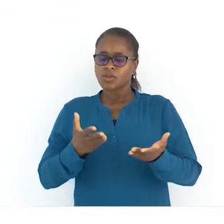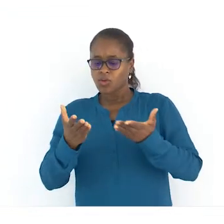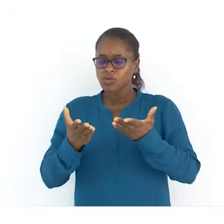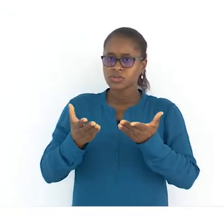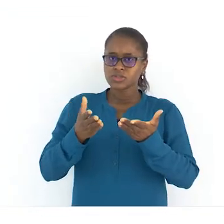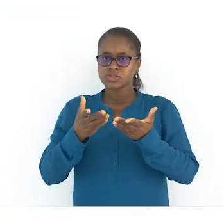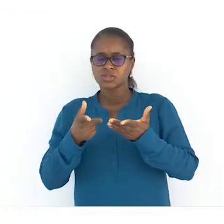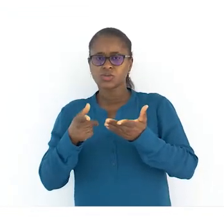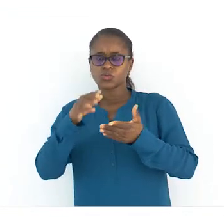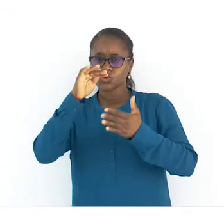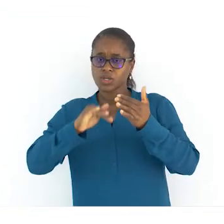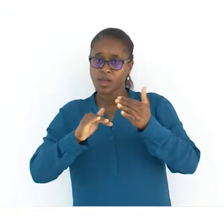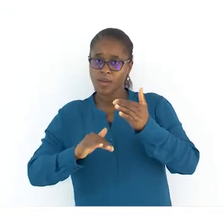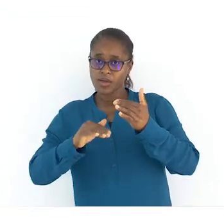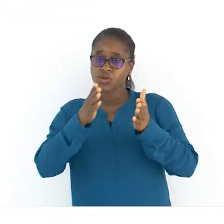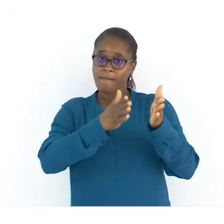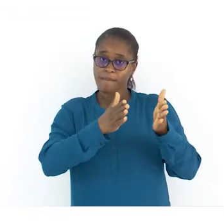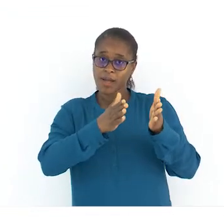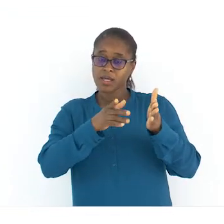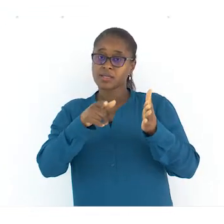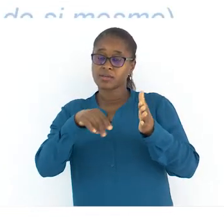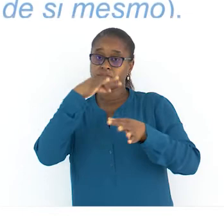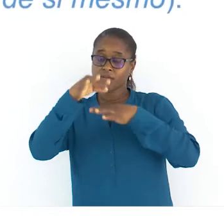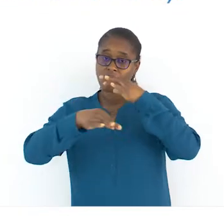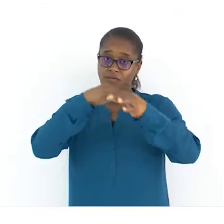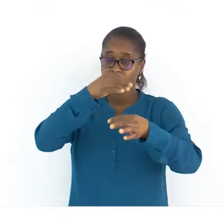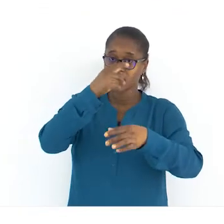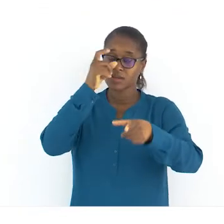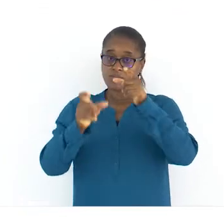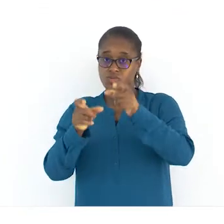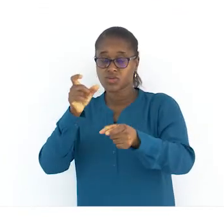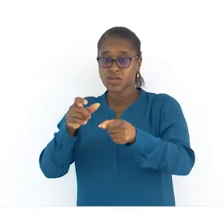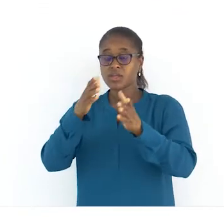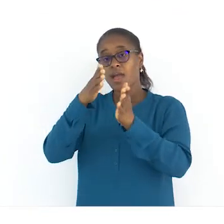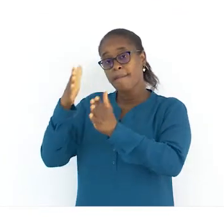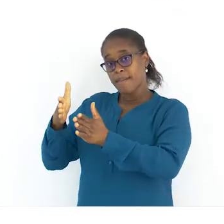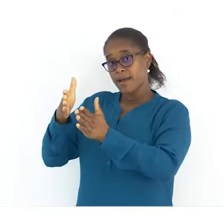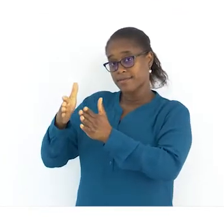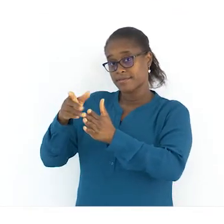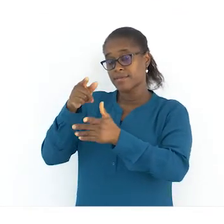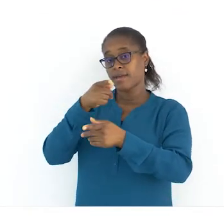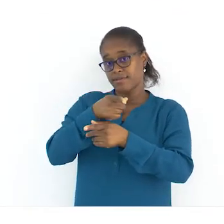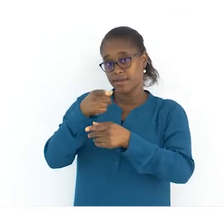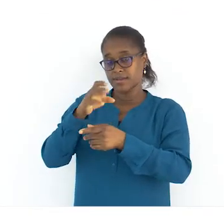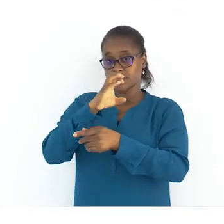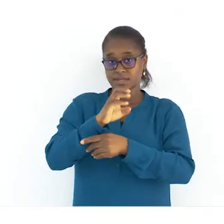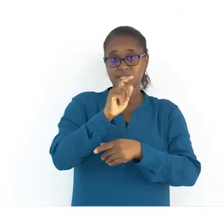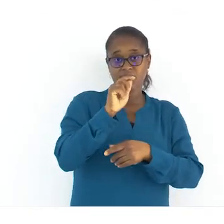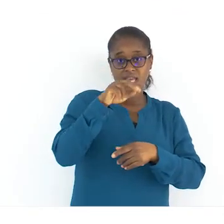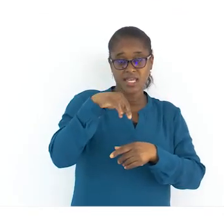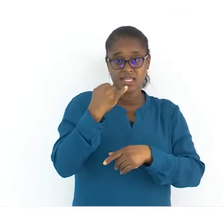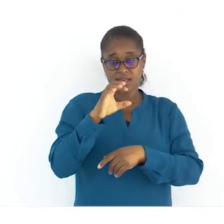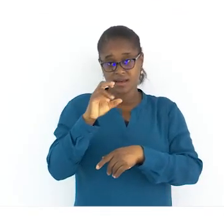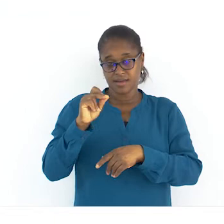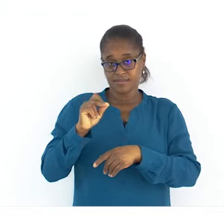excerto abaixo a parte correspondente à fala da personagem e a parte que corresponde à indicação cênica. Quais